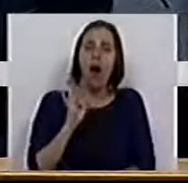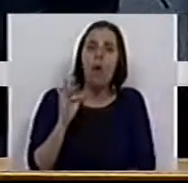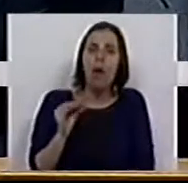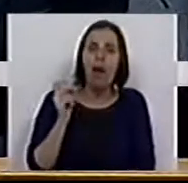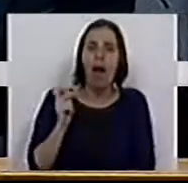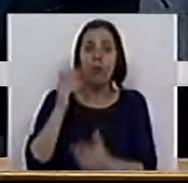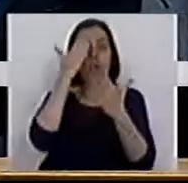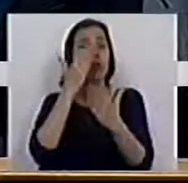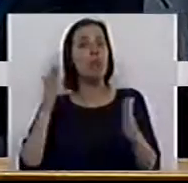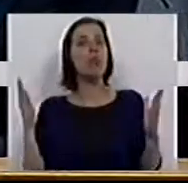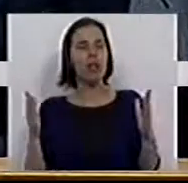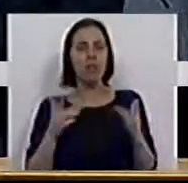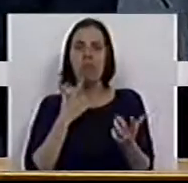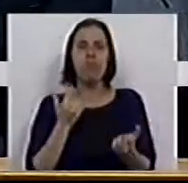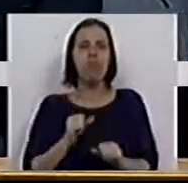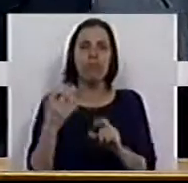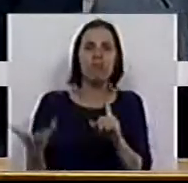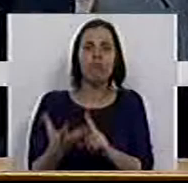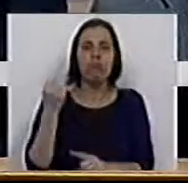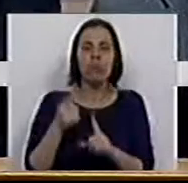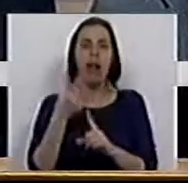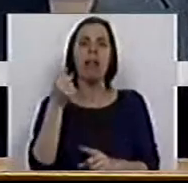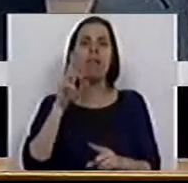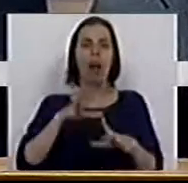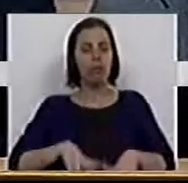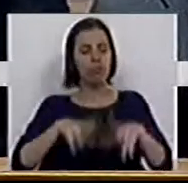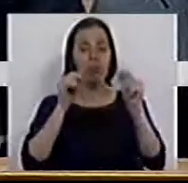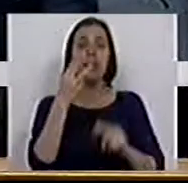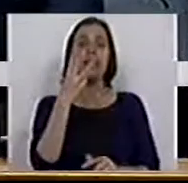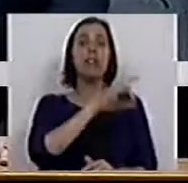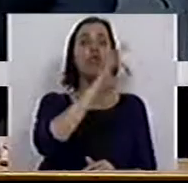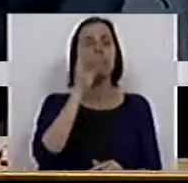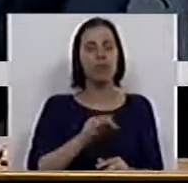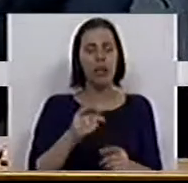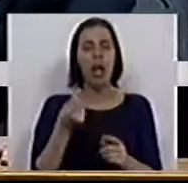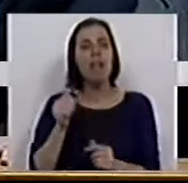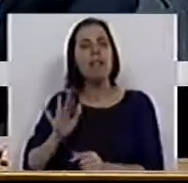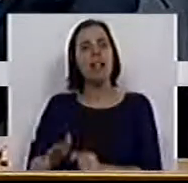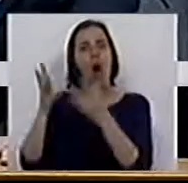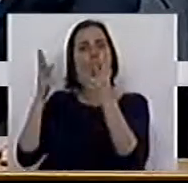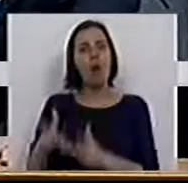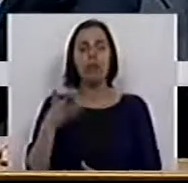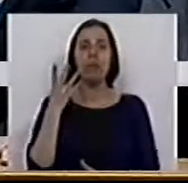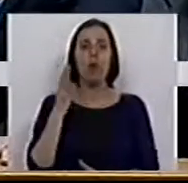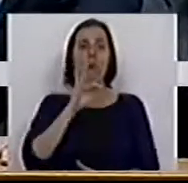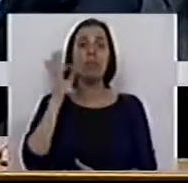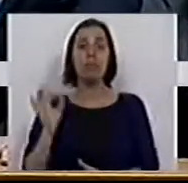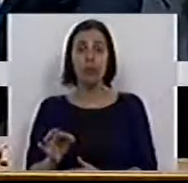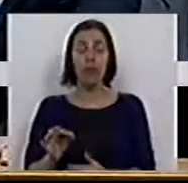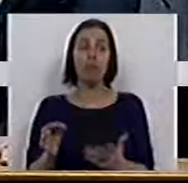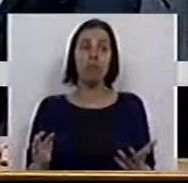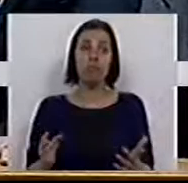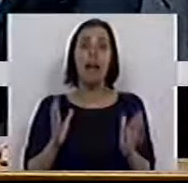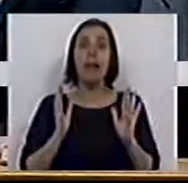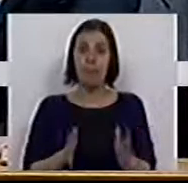de democracia, foi possível atingir taxas de crescimento de 3% e saldos orçamentais de 4%. O que